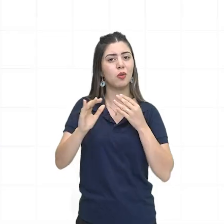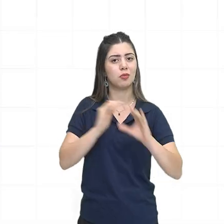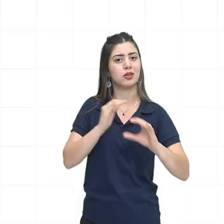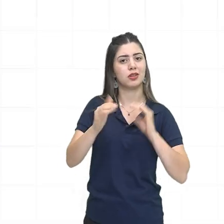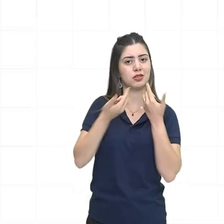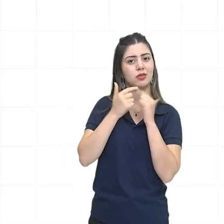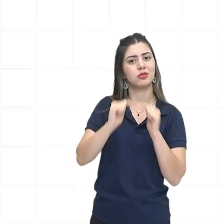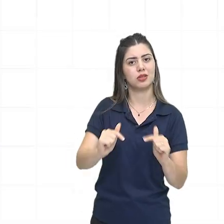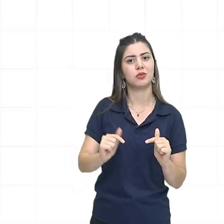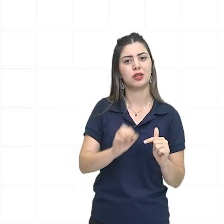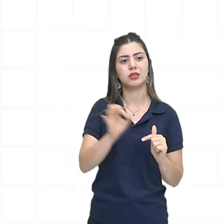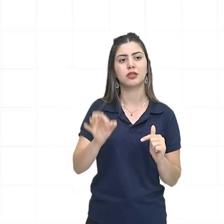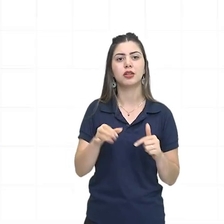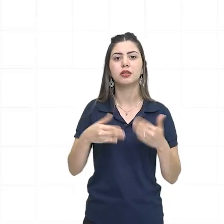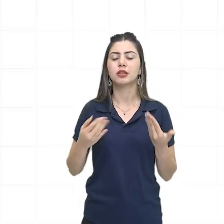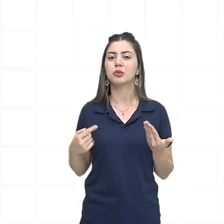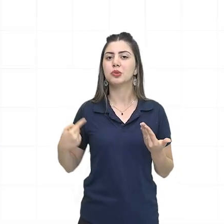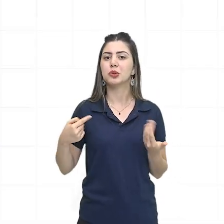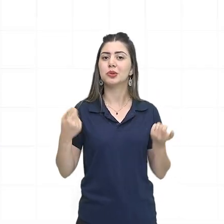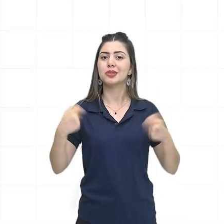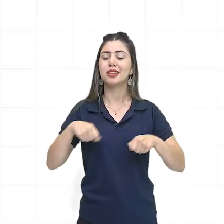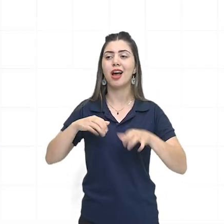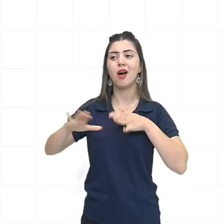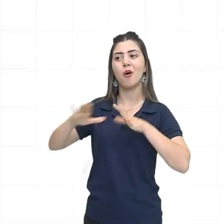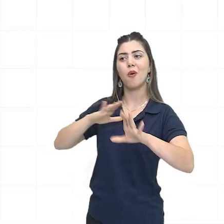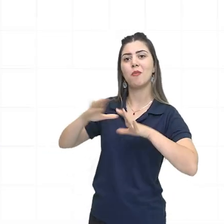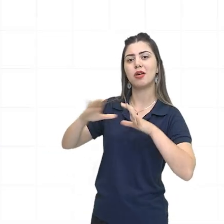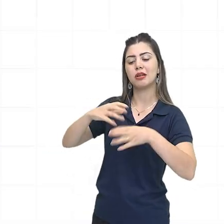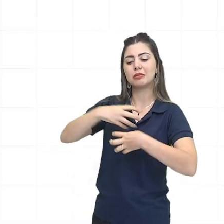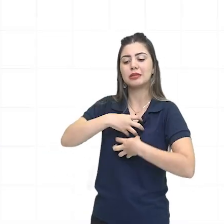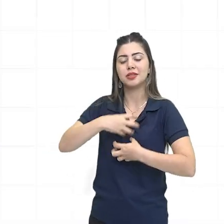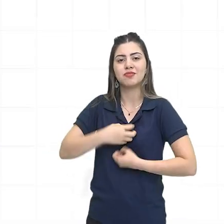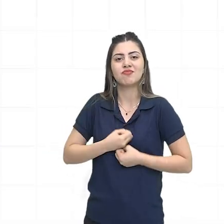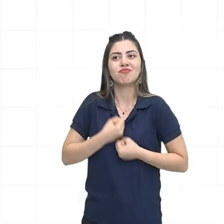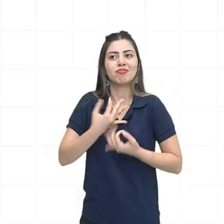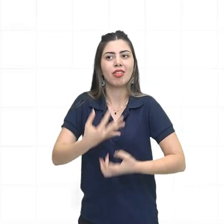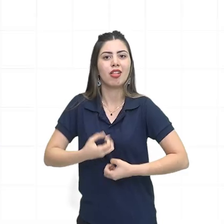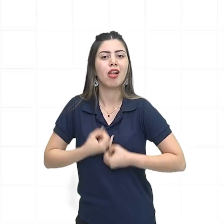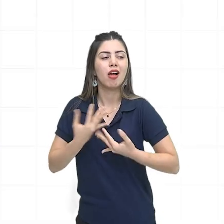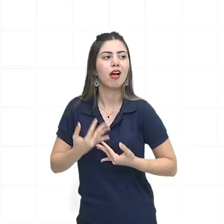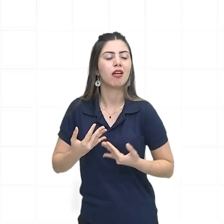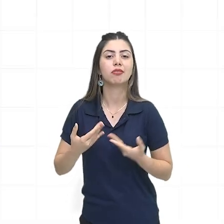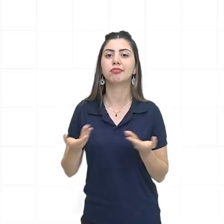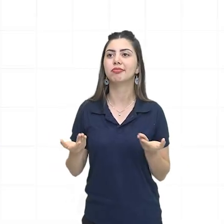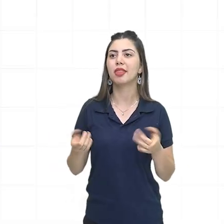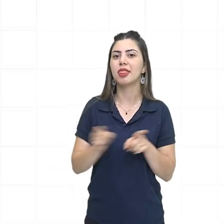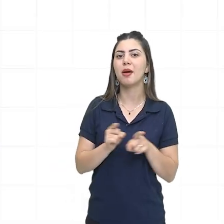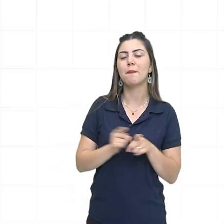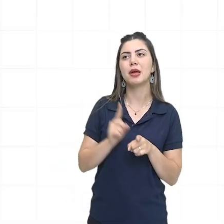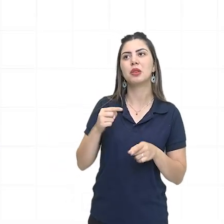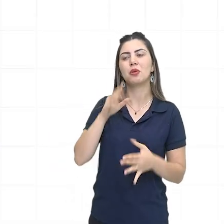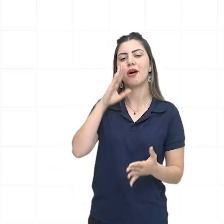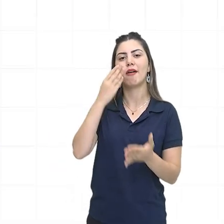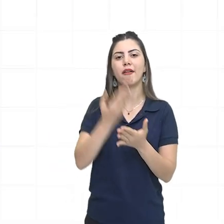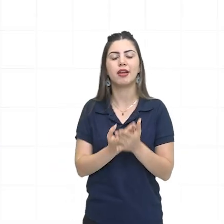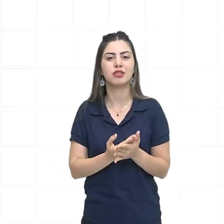da linguagem, nós comunicamos os sentimentos, comunicamos também nossa